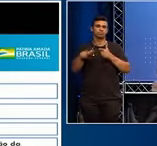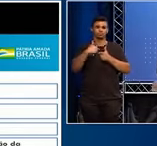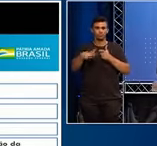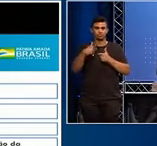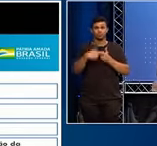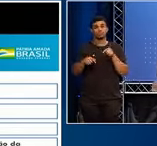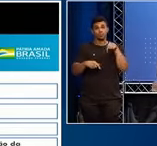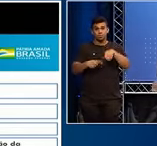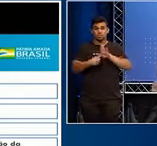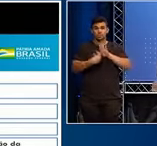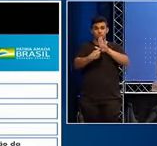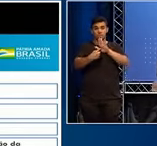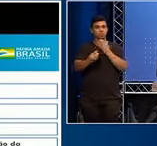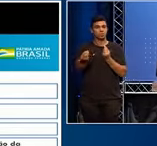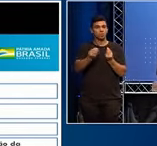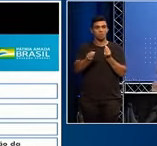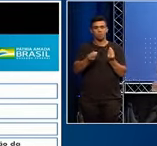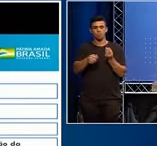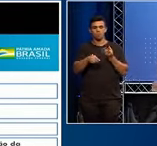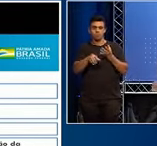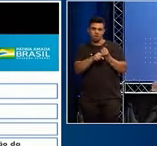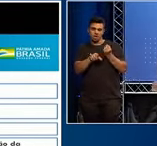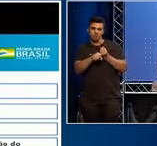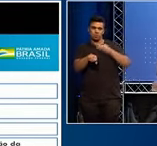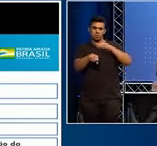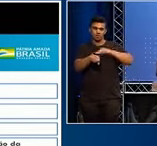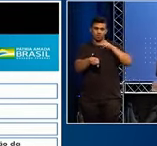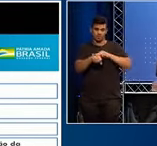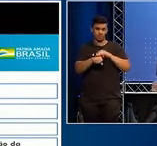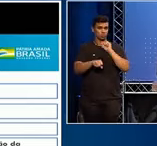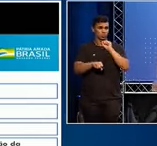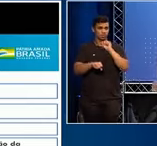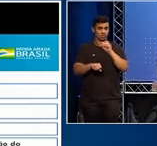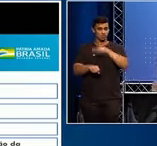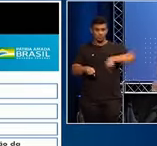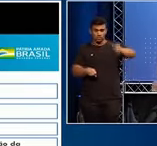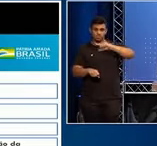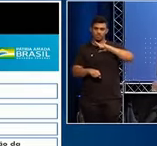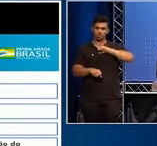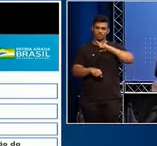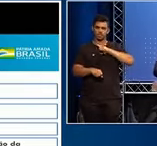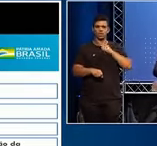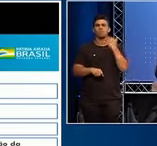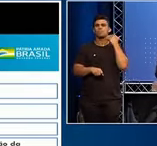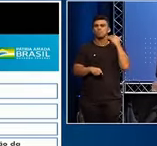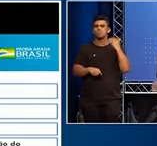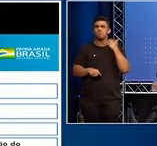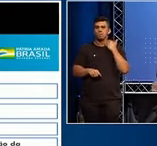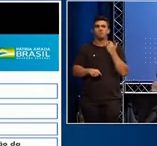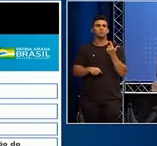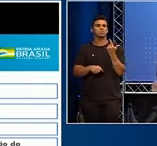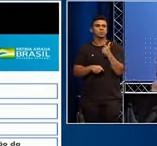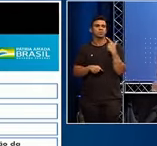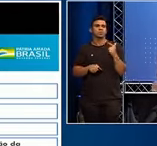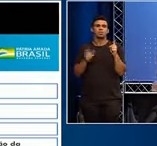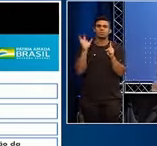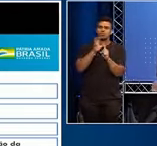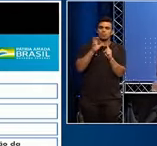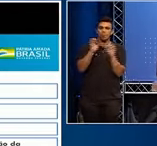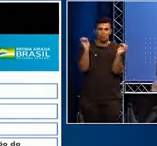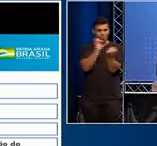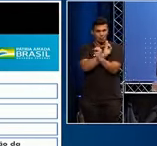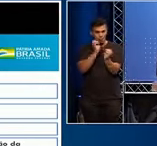demonstração matemática de que você ter um banco meritocrático, sem nenhum tipo de influência,